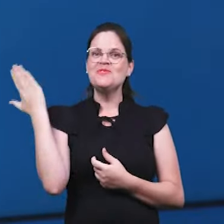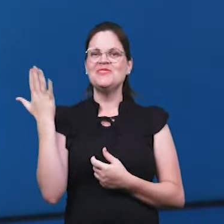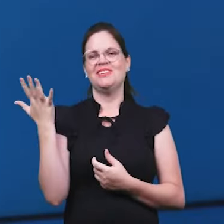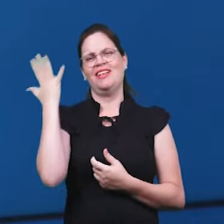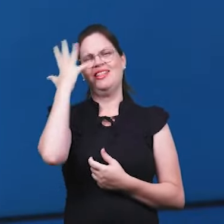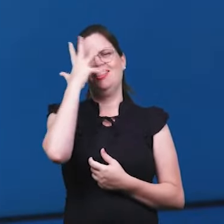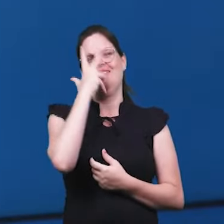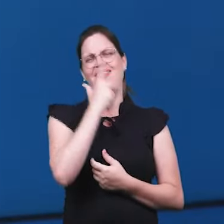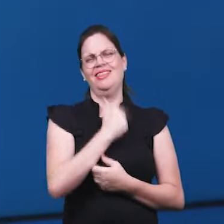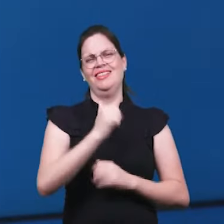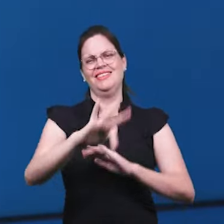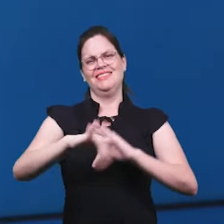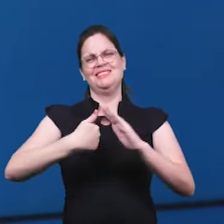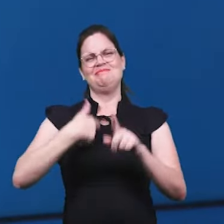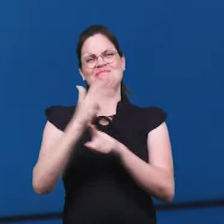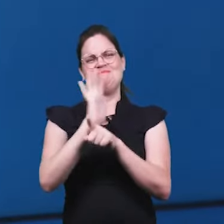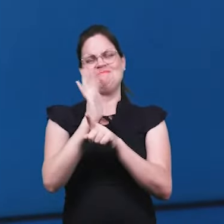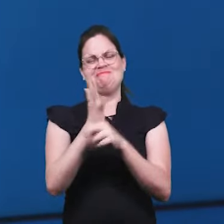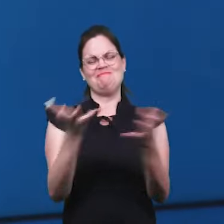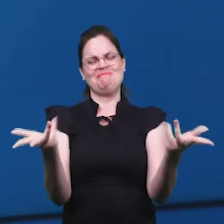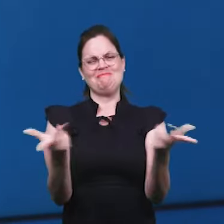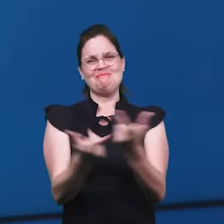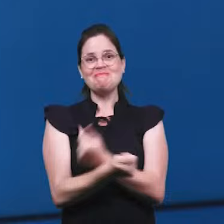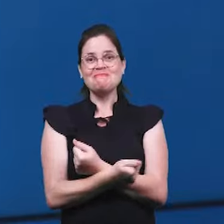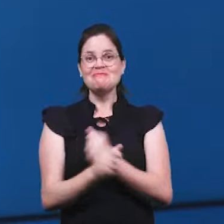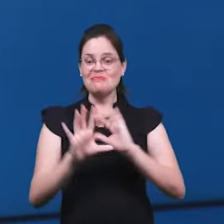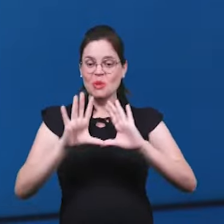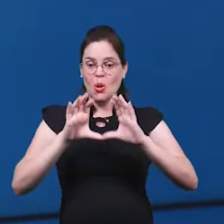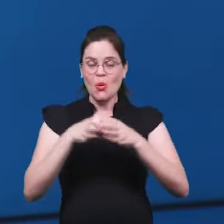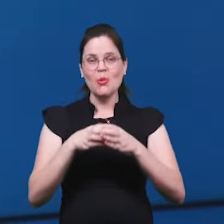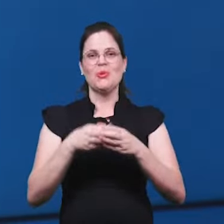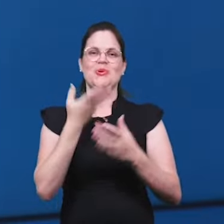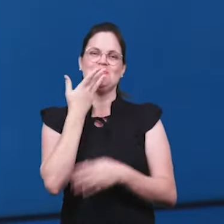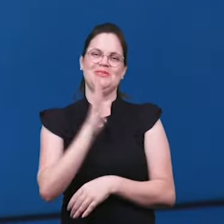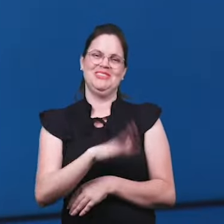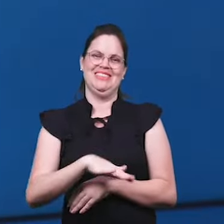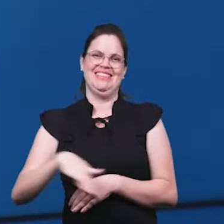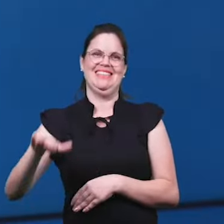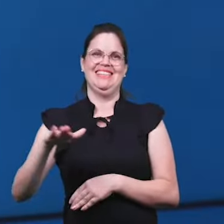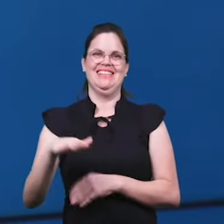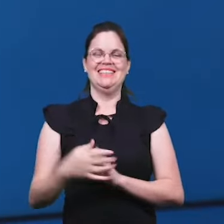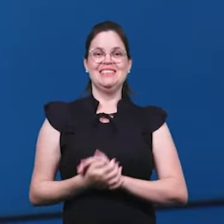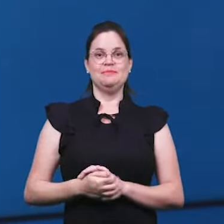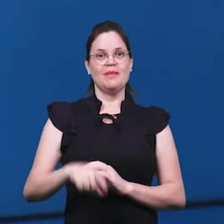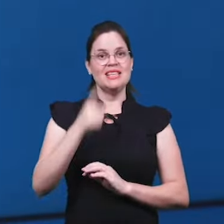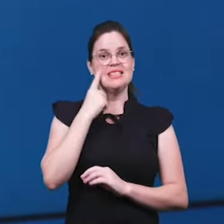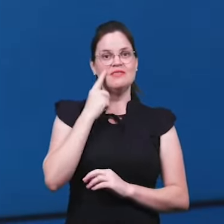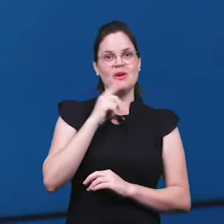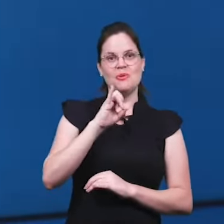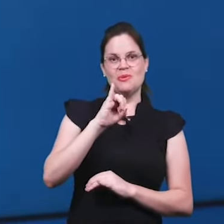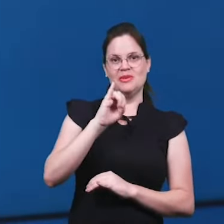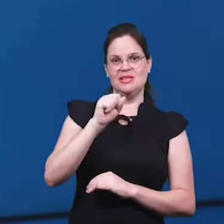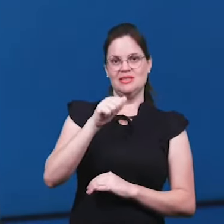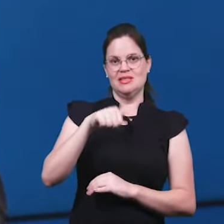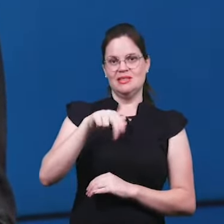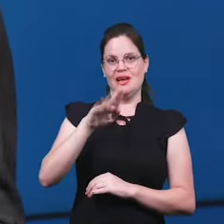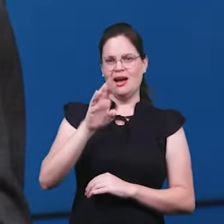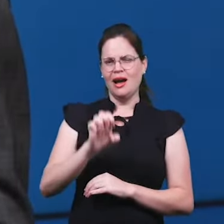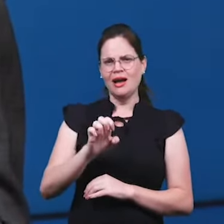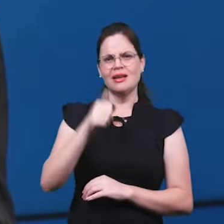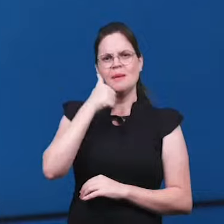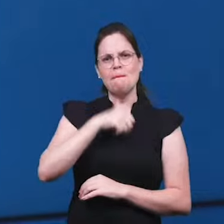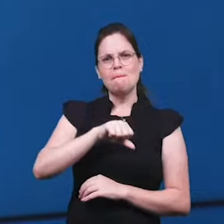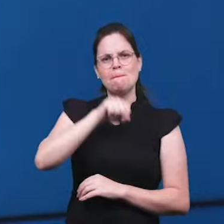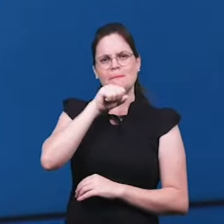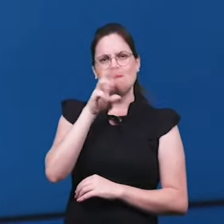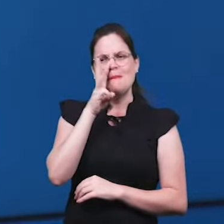uma participação tão boa das nossas crianças, dessa classe da igreja, né? A condição ali do Isaac, a